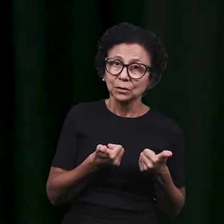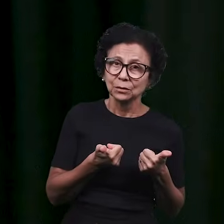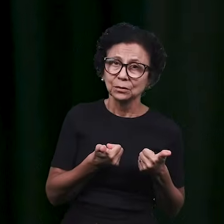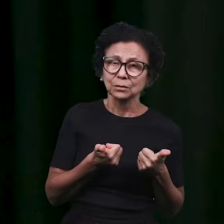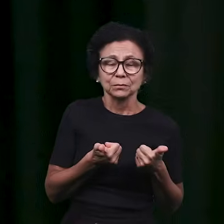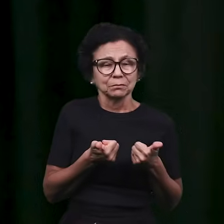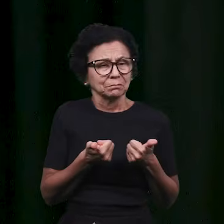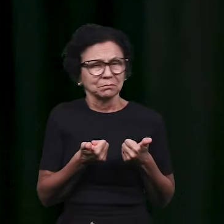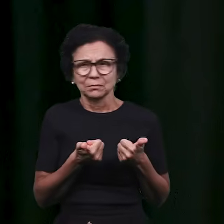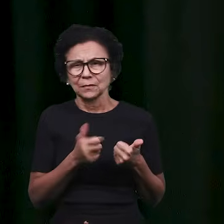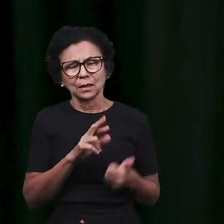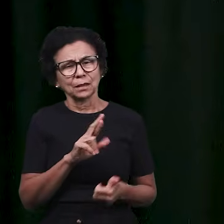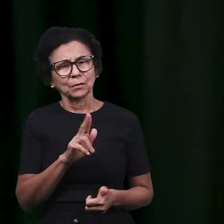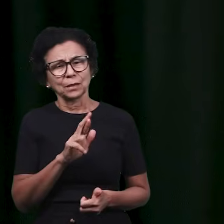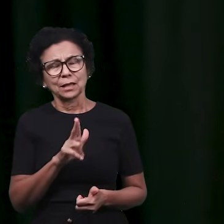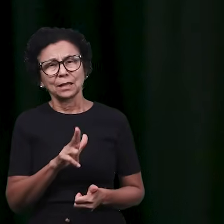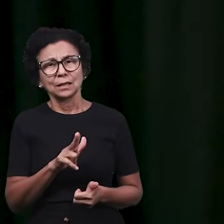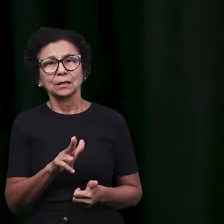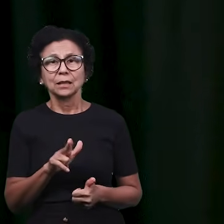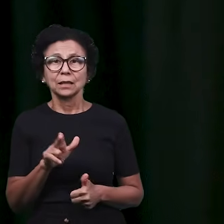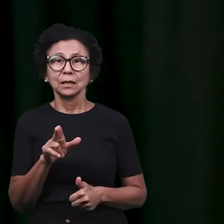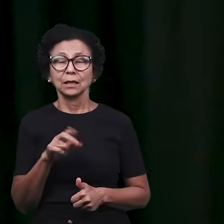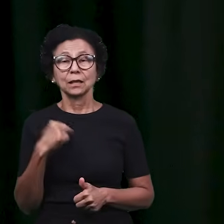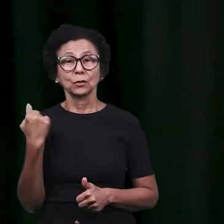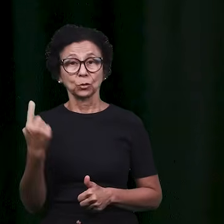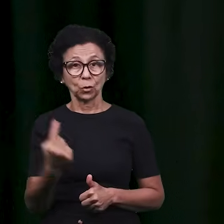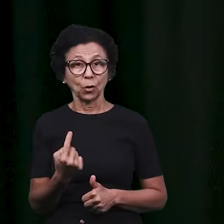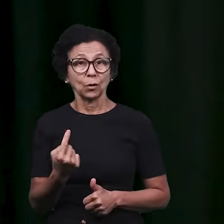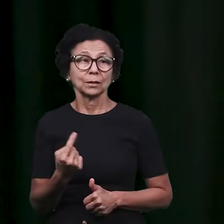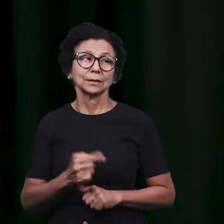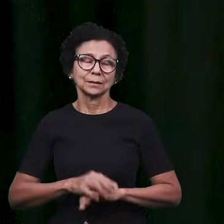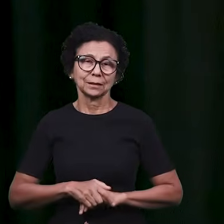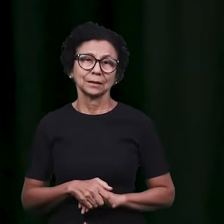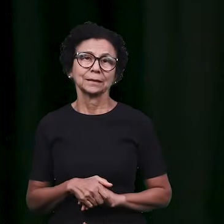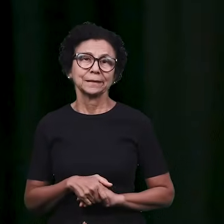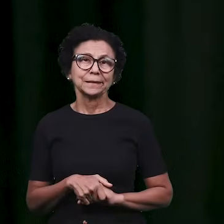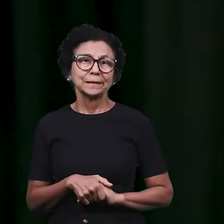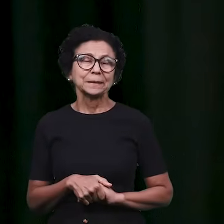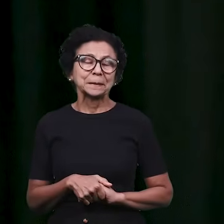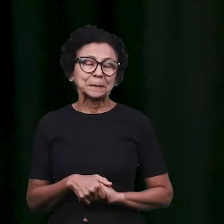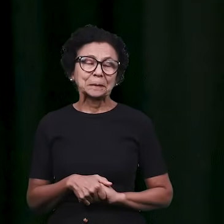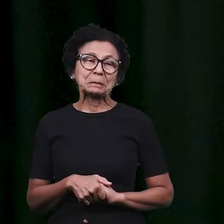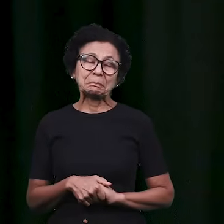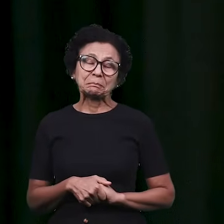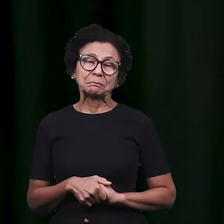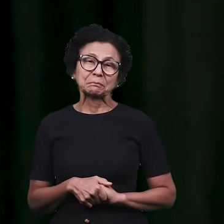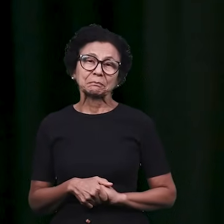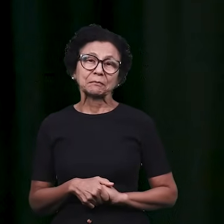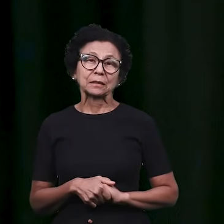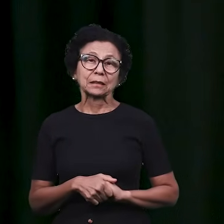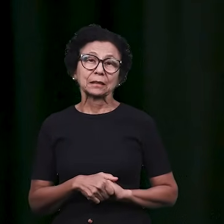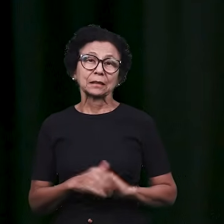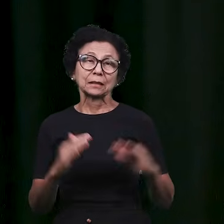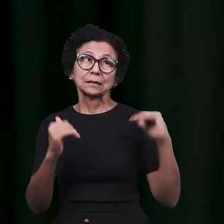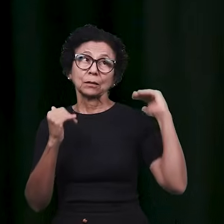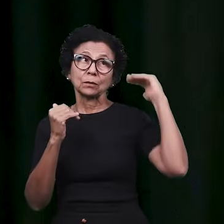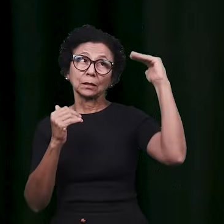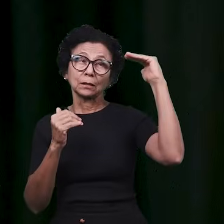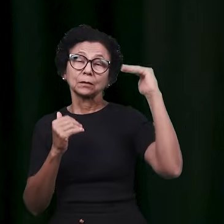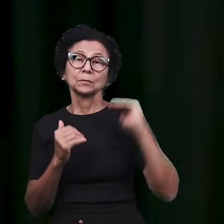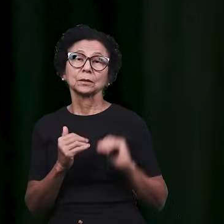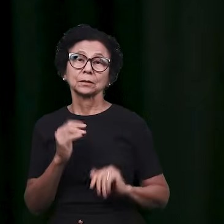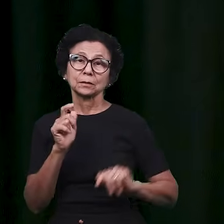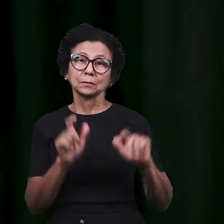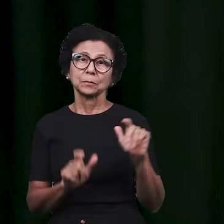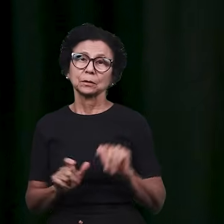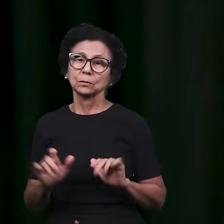muito grande de nós exaltarmos o homem, de acharmos que o homem é extraordinário. E às vezes no cristianismo você vai ver isso, por